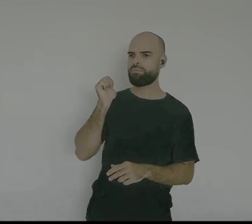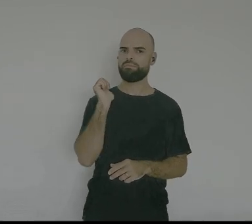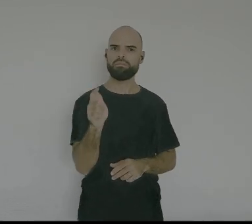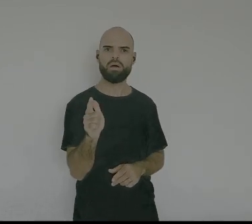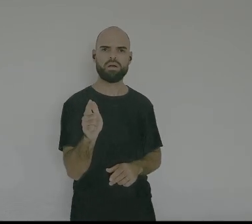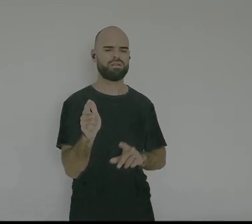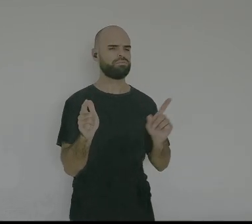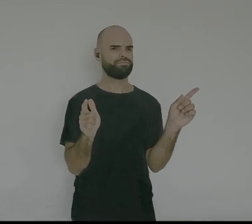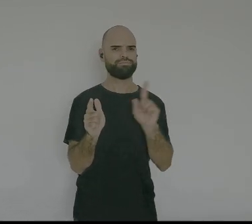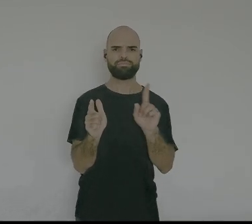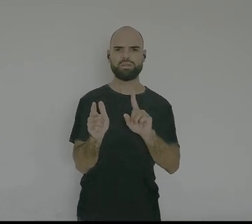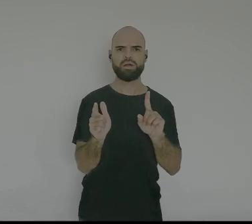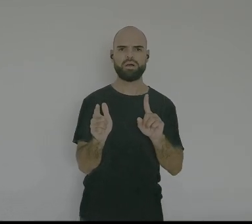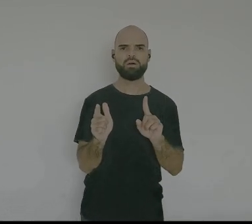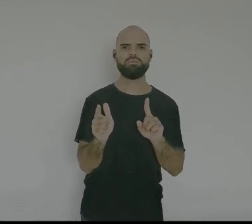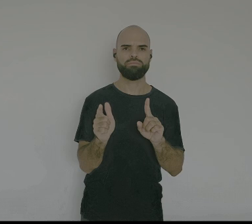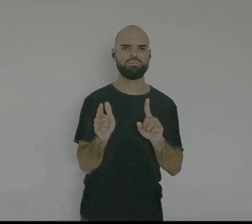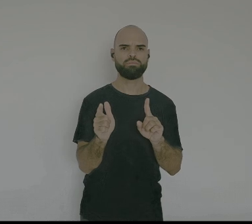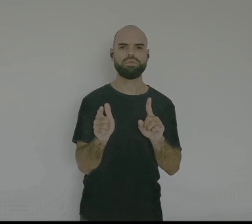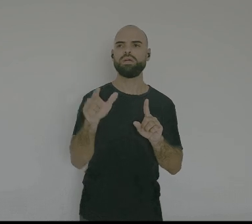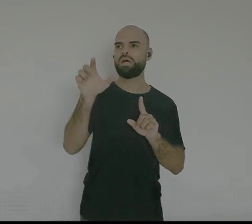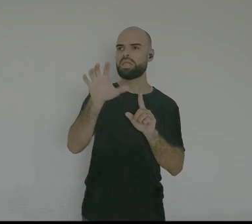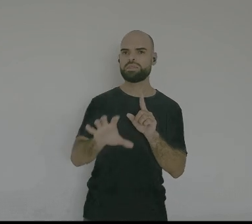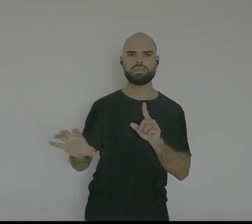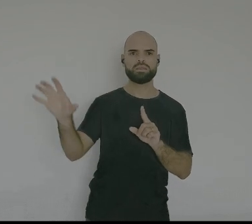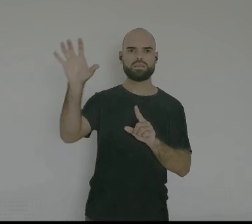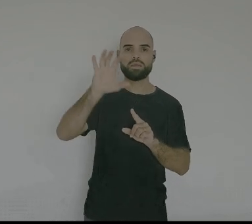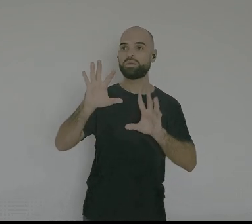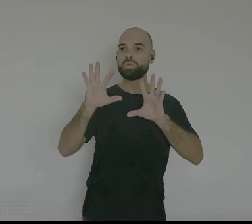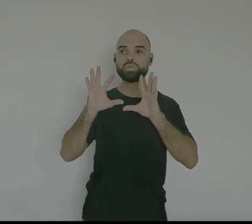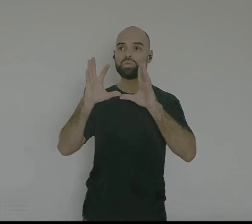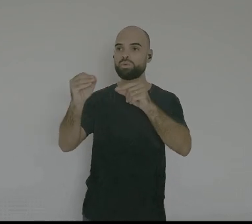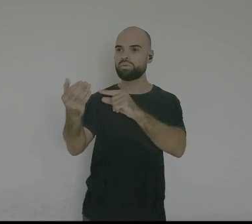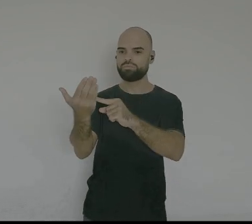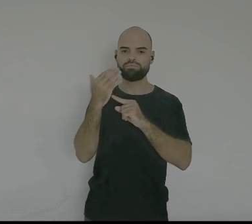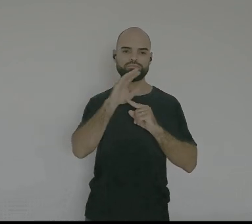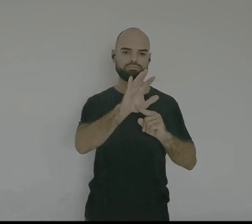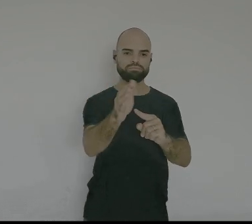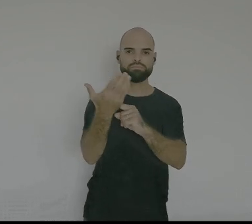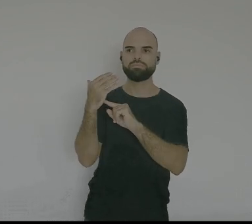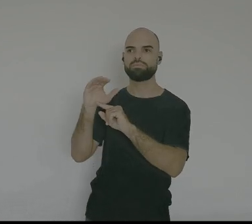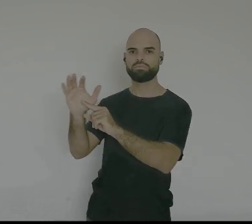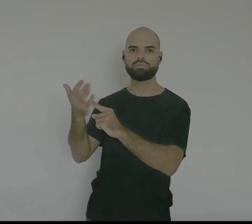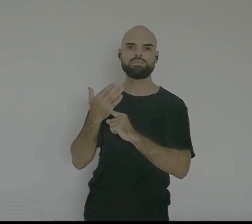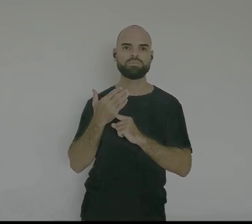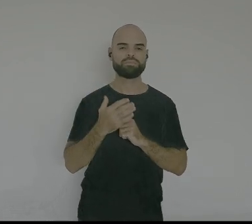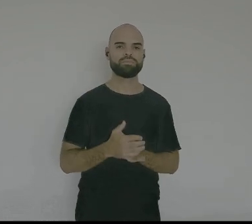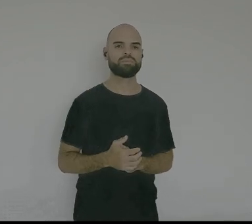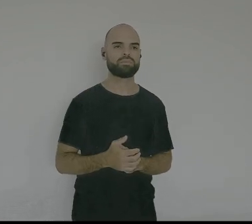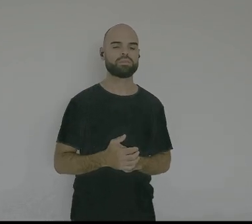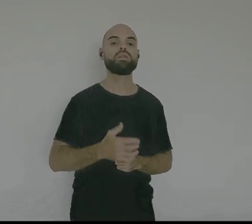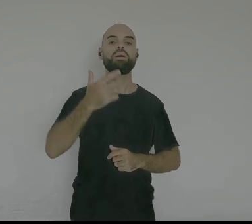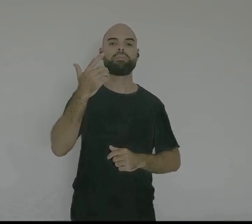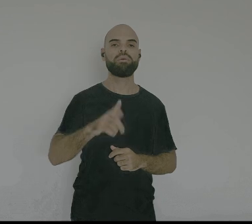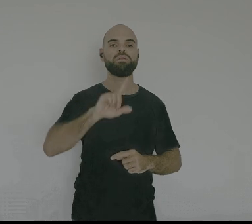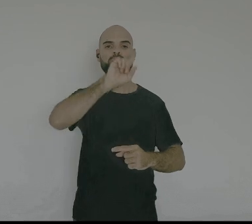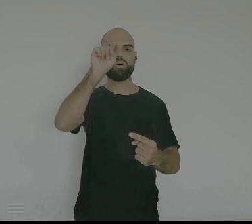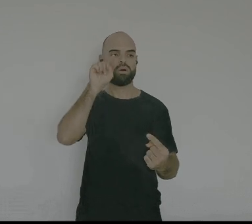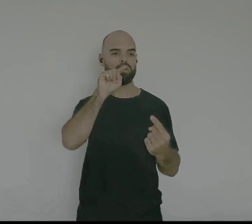entre os atores. Aqui não há competição. Aqui, na rede, é fundamental a